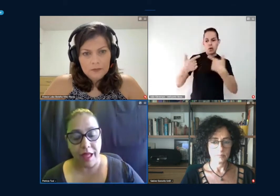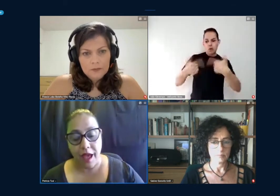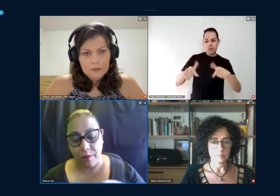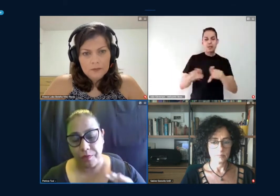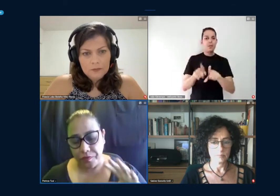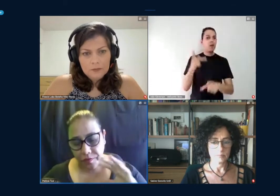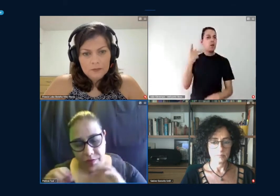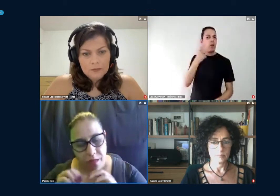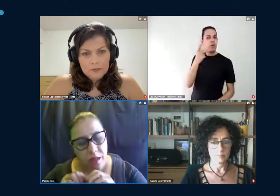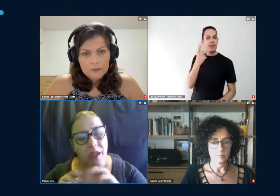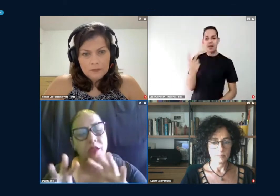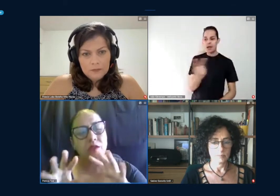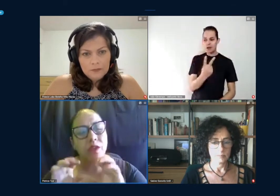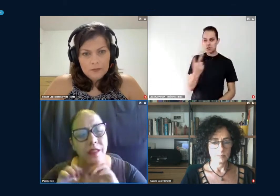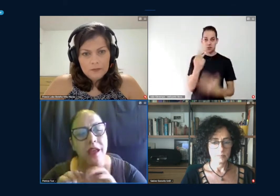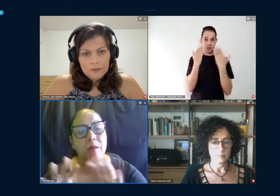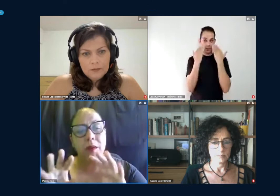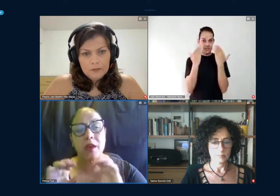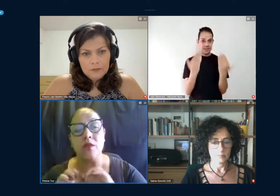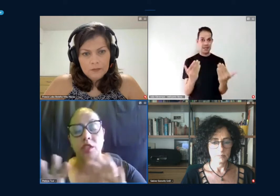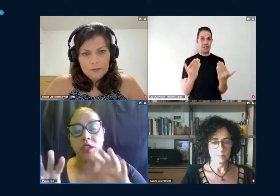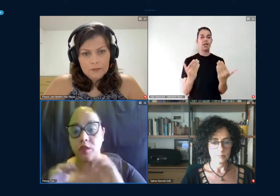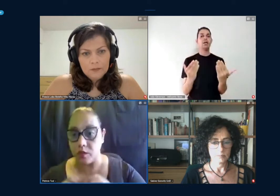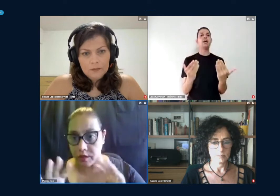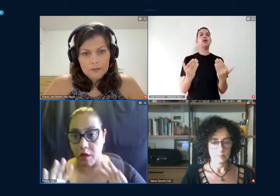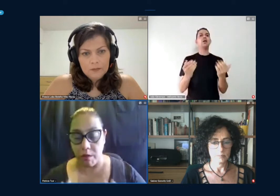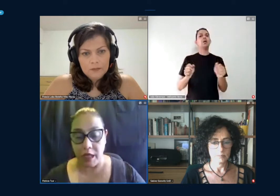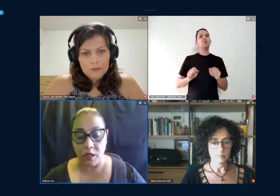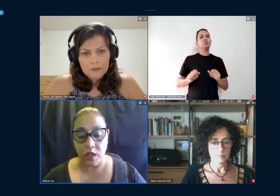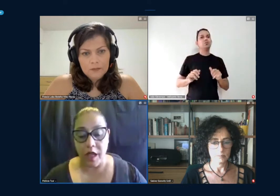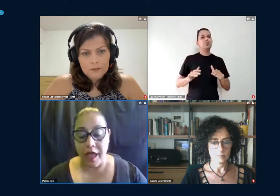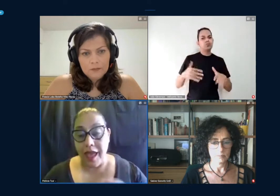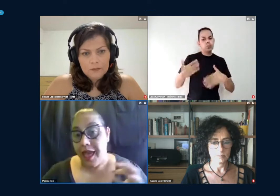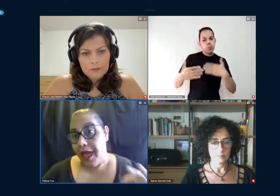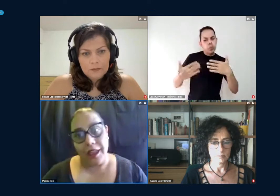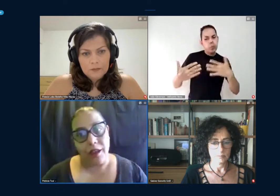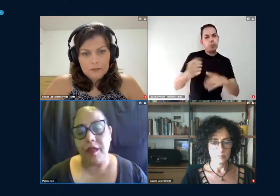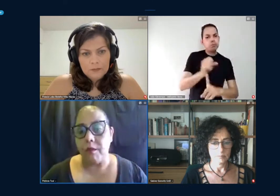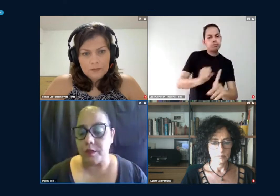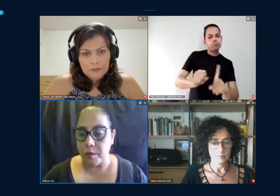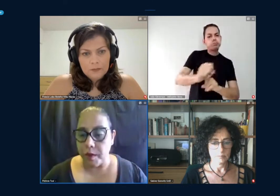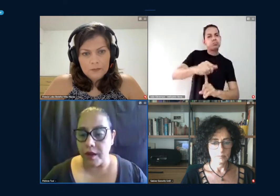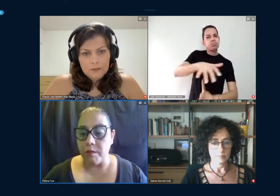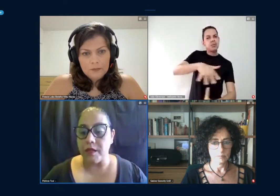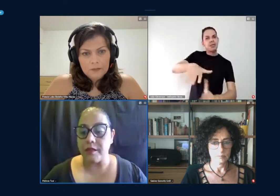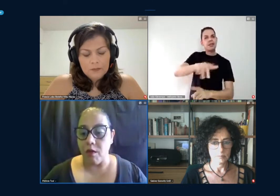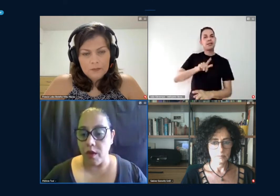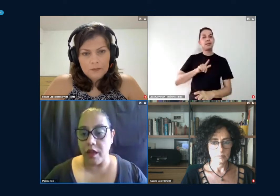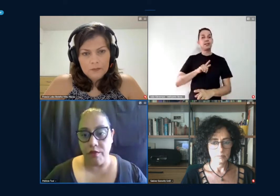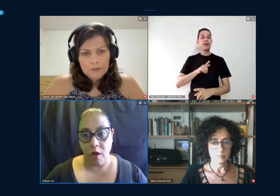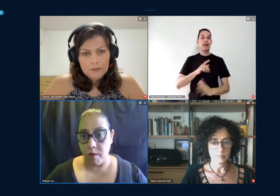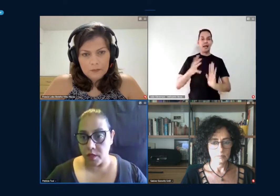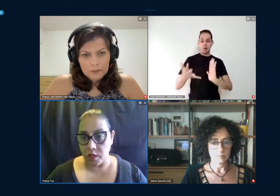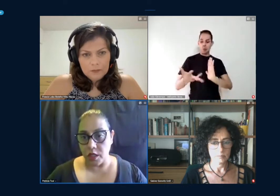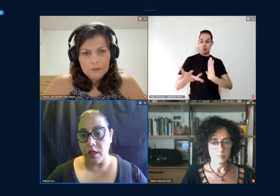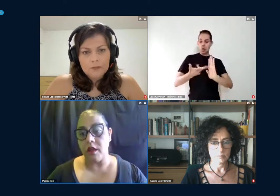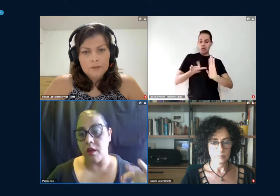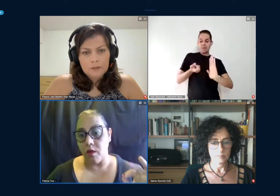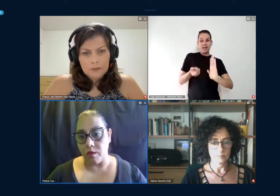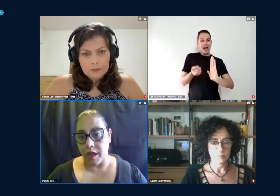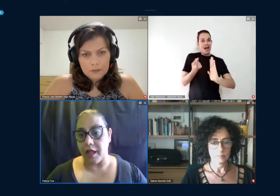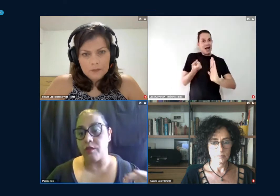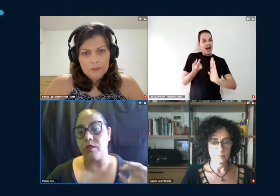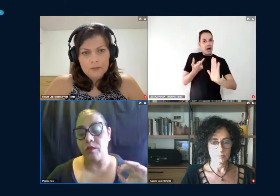representaram e que isso já está repercutindo socialmente, é que não dá mais para o ProLibra ser a única forma de